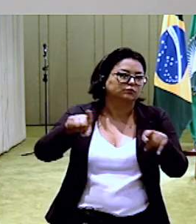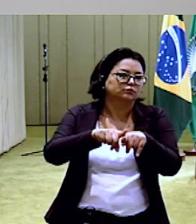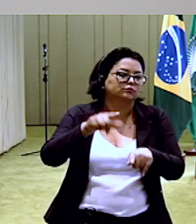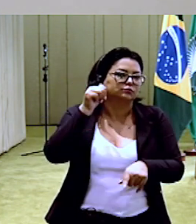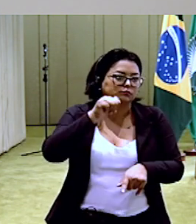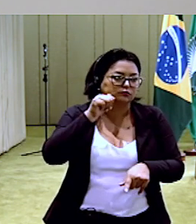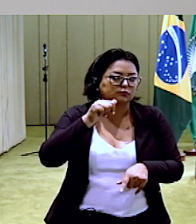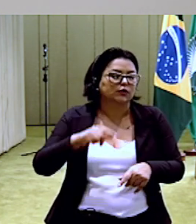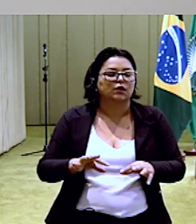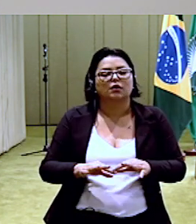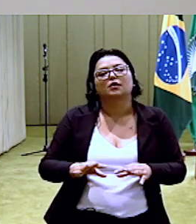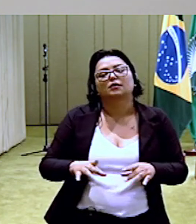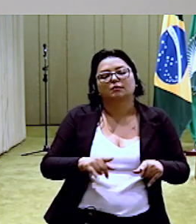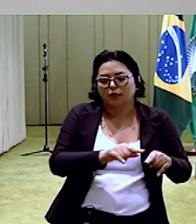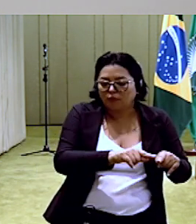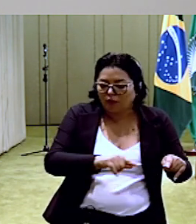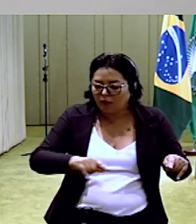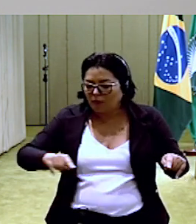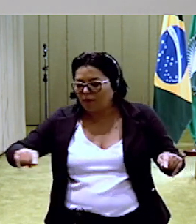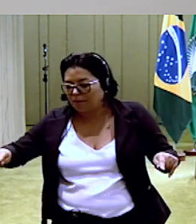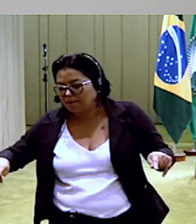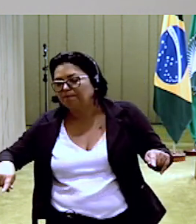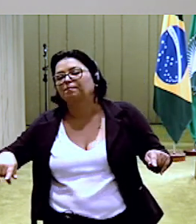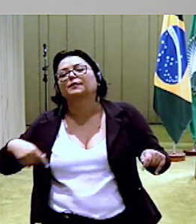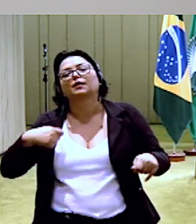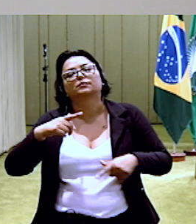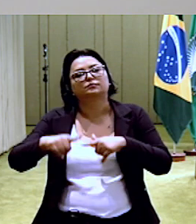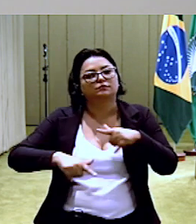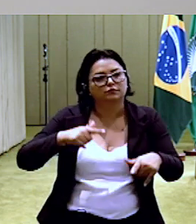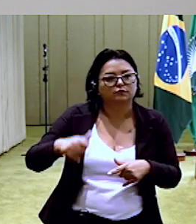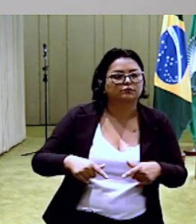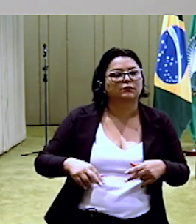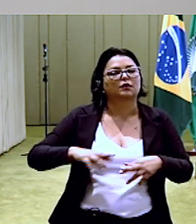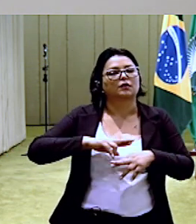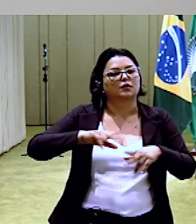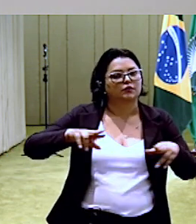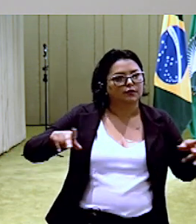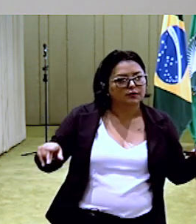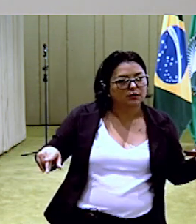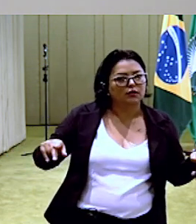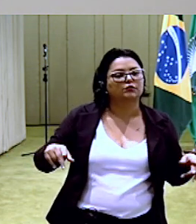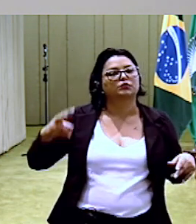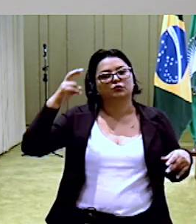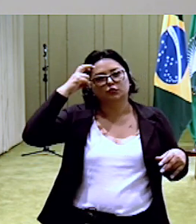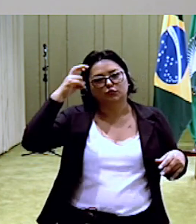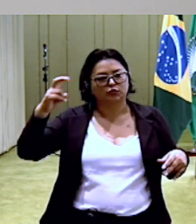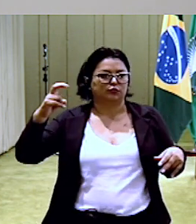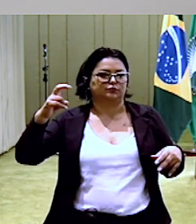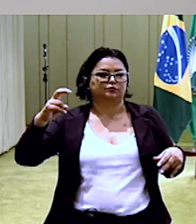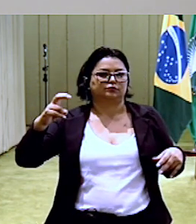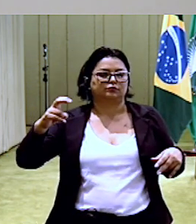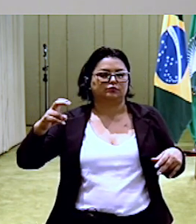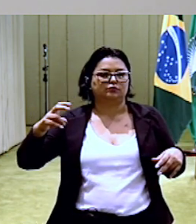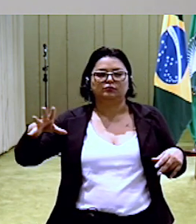prazo, trabalhar a cultura de diversidade, equidade e inclusão, porque não é uniforme, os conceitos não são uniformes, né? Então a gente vai trabalhar